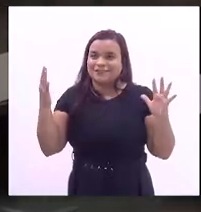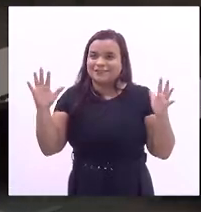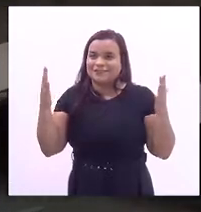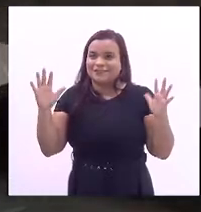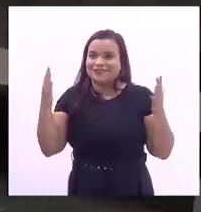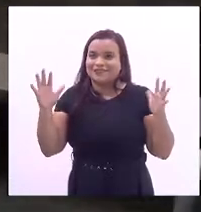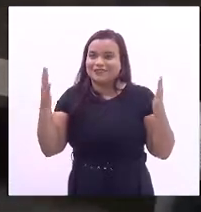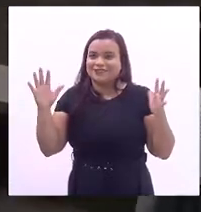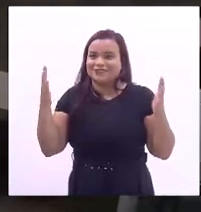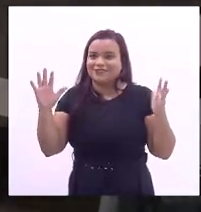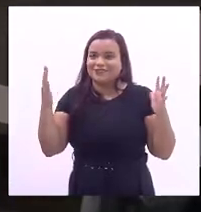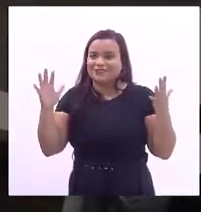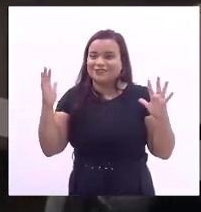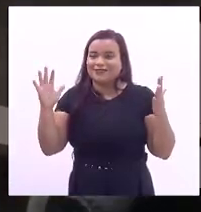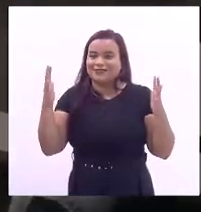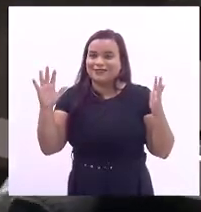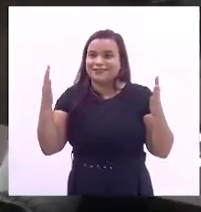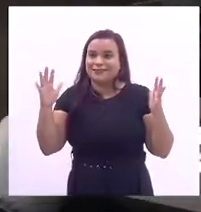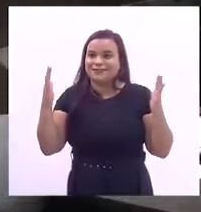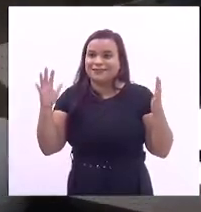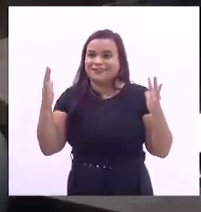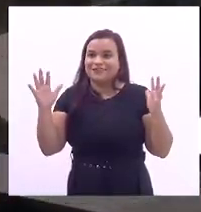E aí